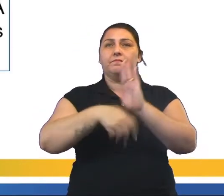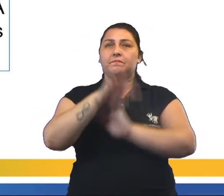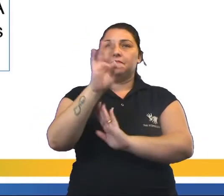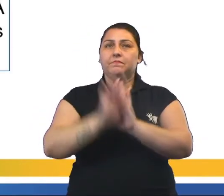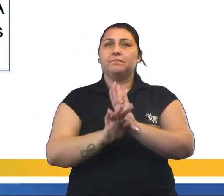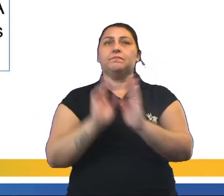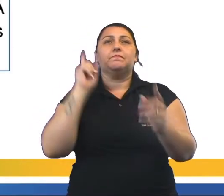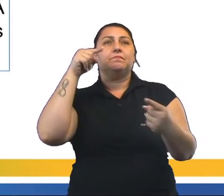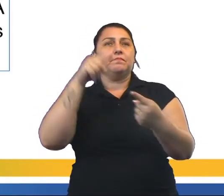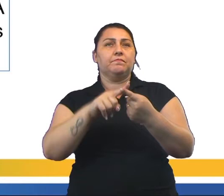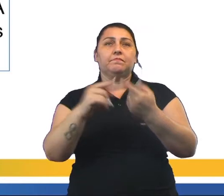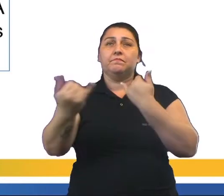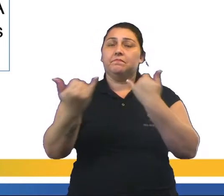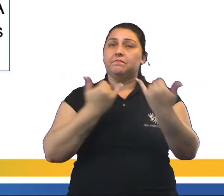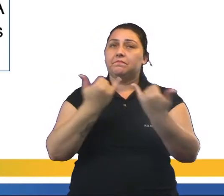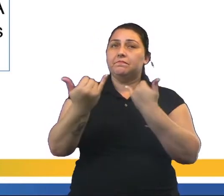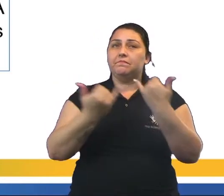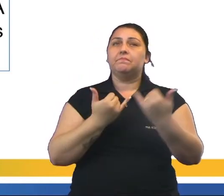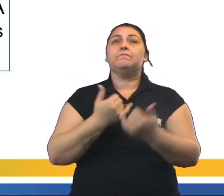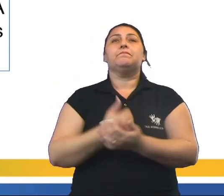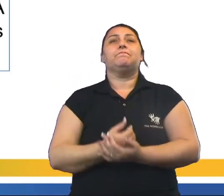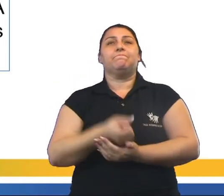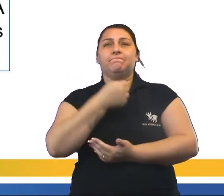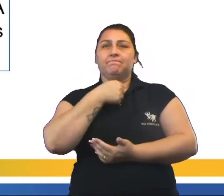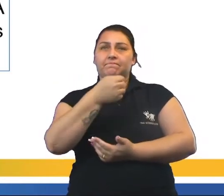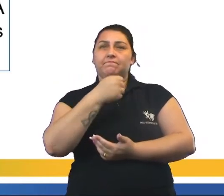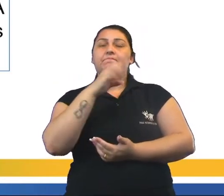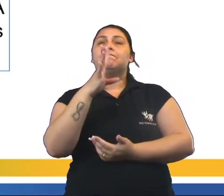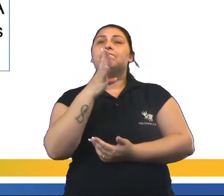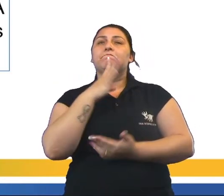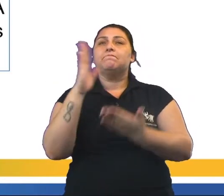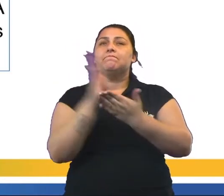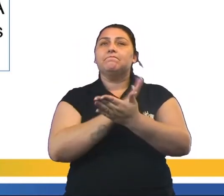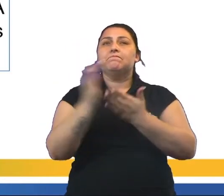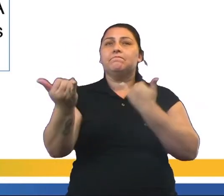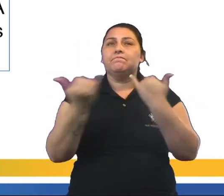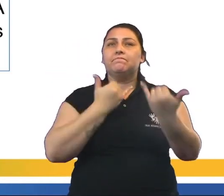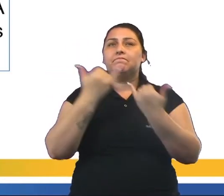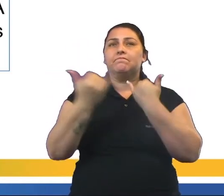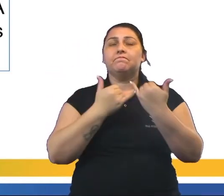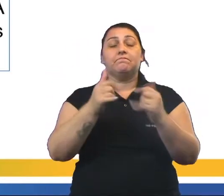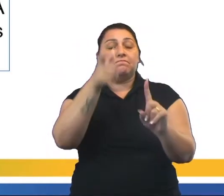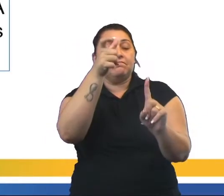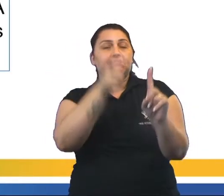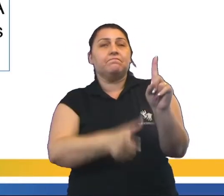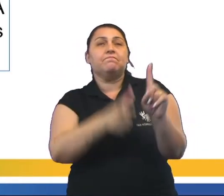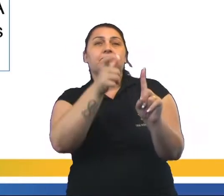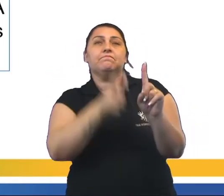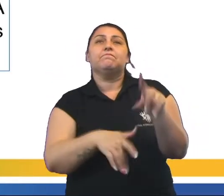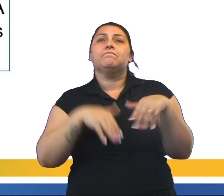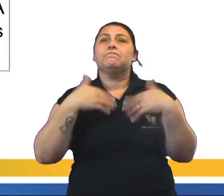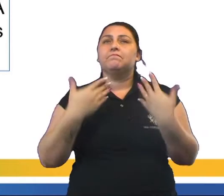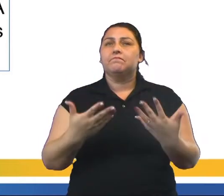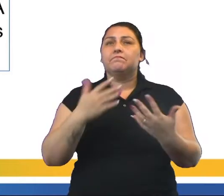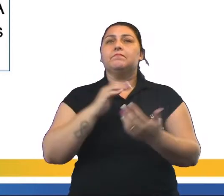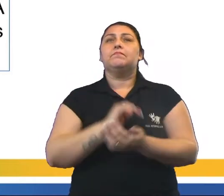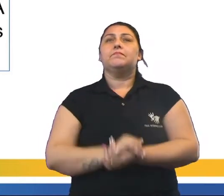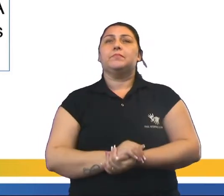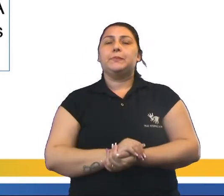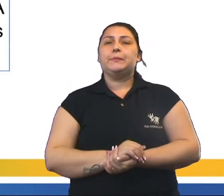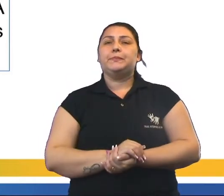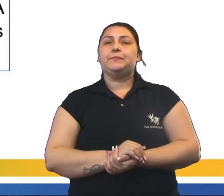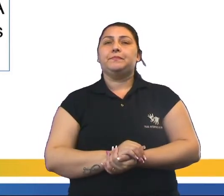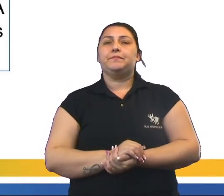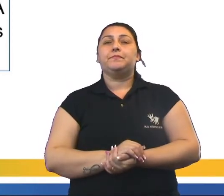um gênero textual com função informativa, gente. Nessa entrevista, a gente conheceu informações sobre uma